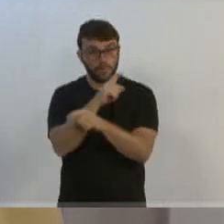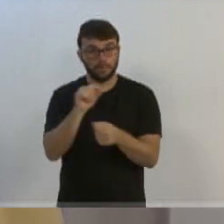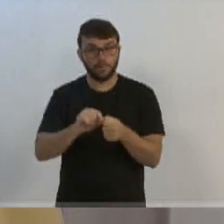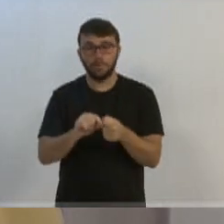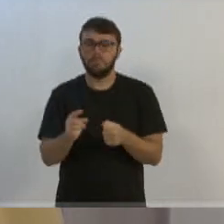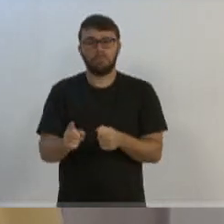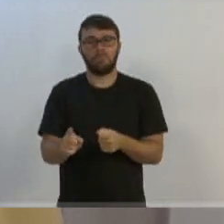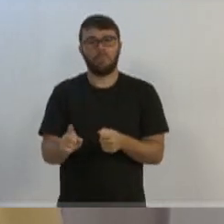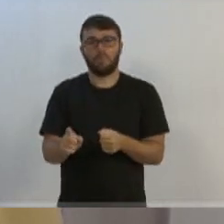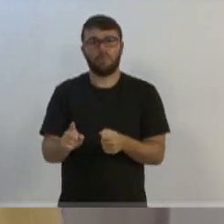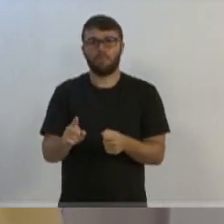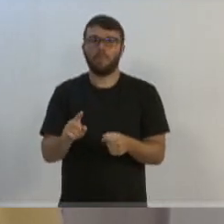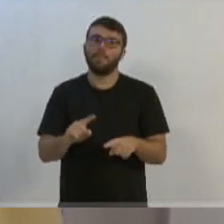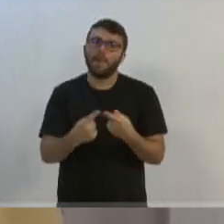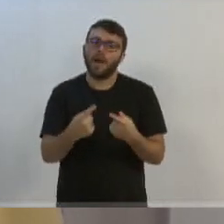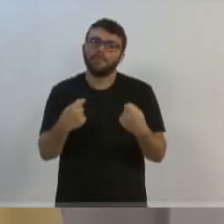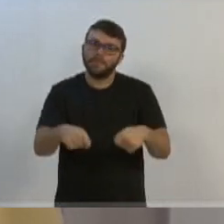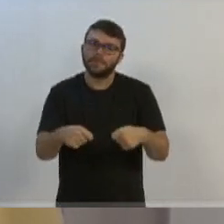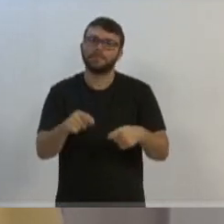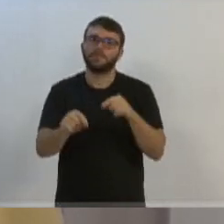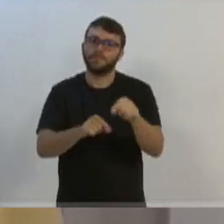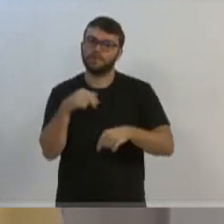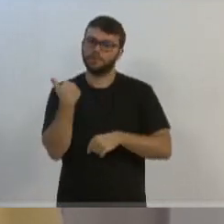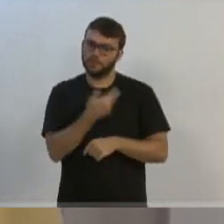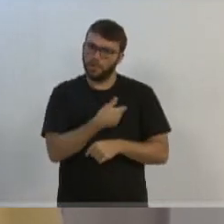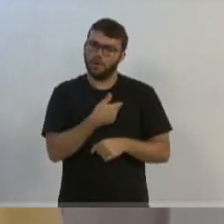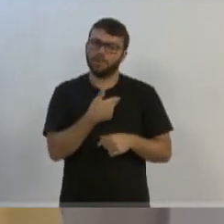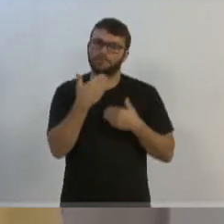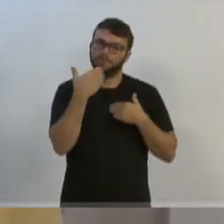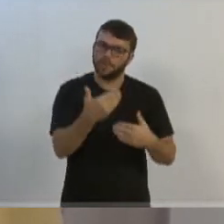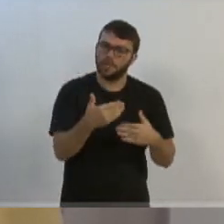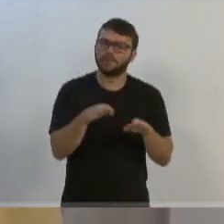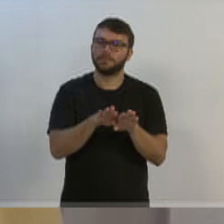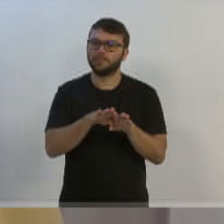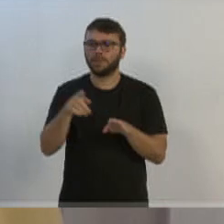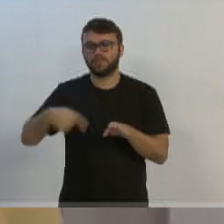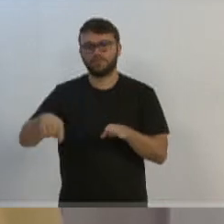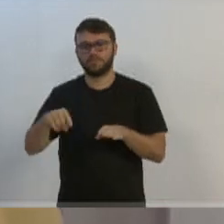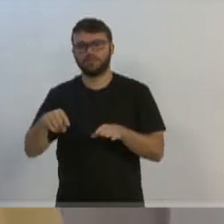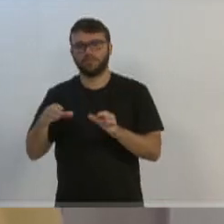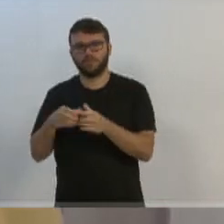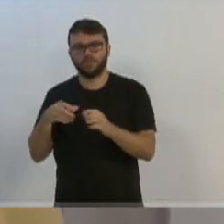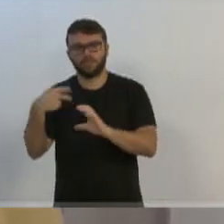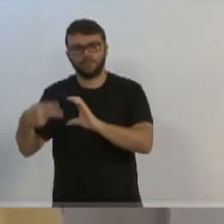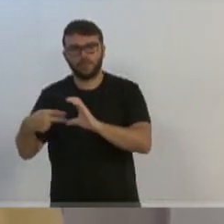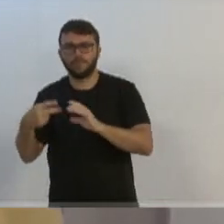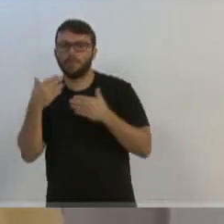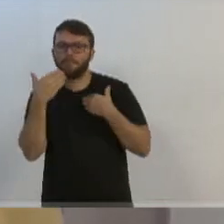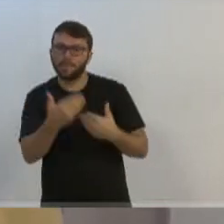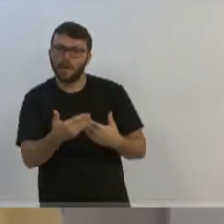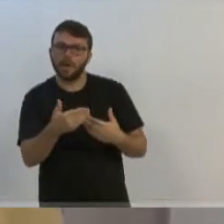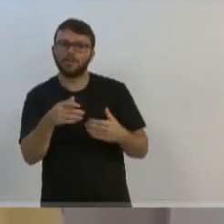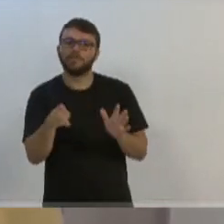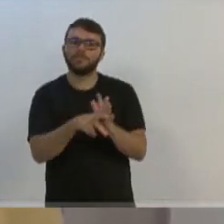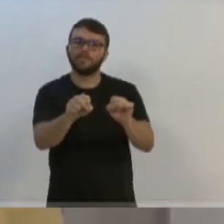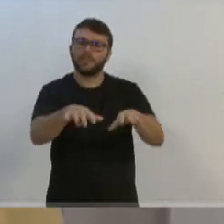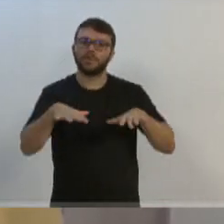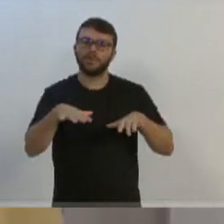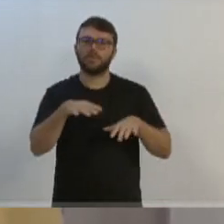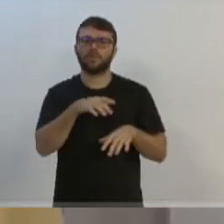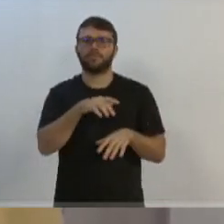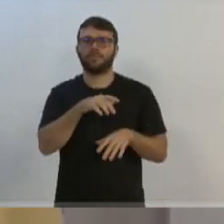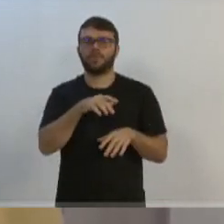feito. Se for necessário, né, e a pedido do próprio Executivo, podemos até, inclusive, fazer esse encaminhamento de audiência pública pelo próprio